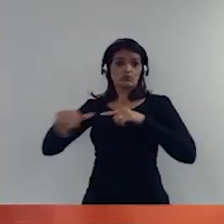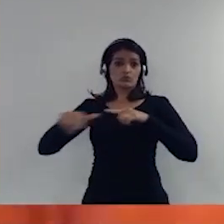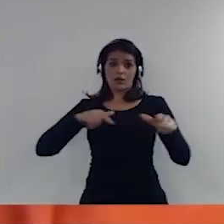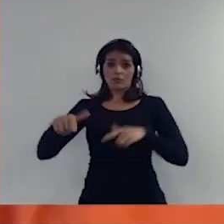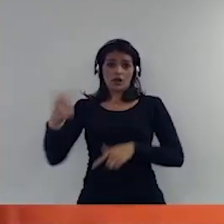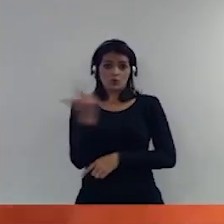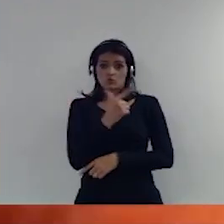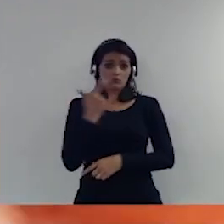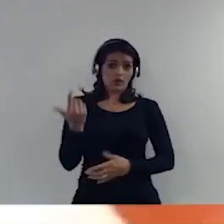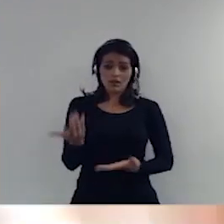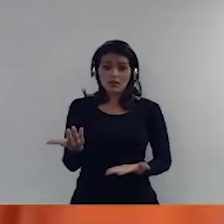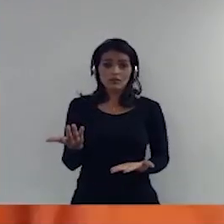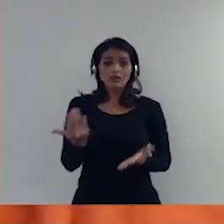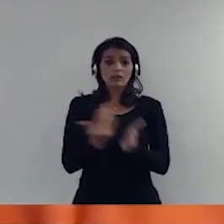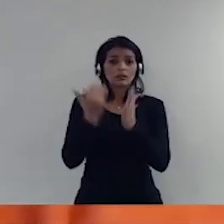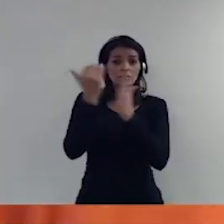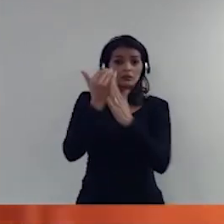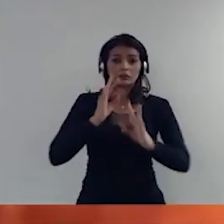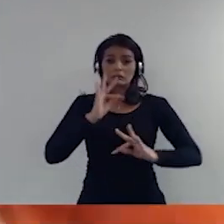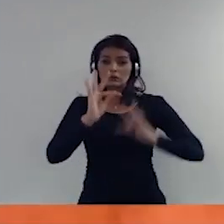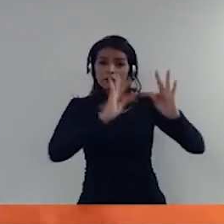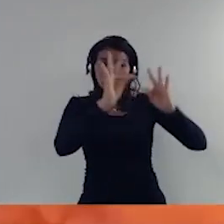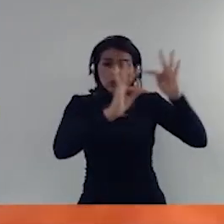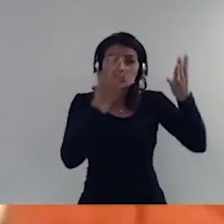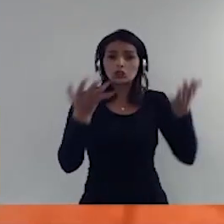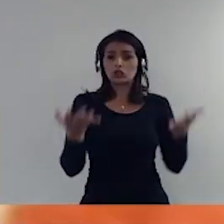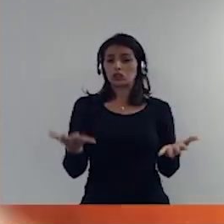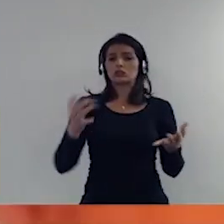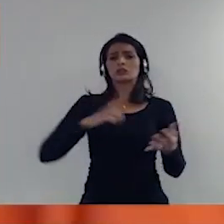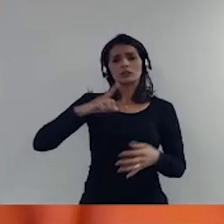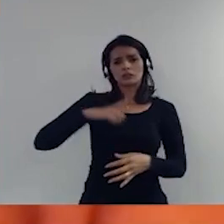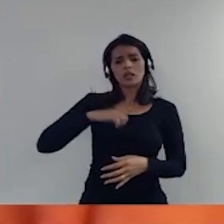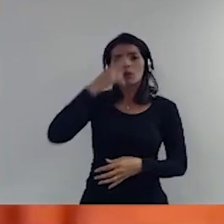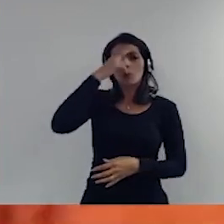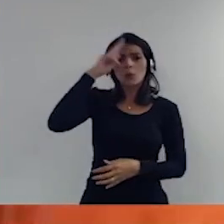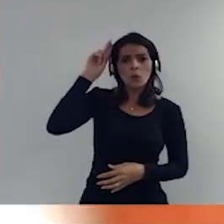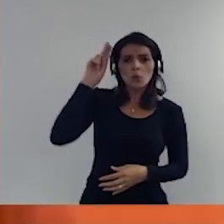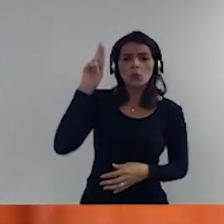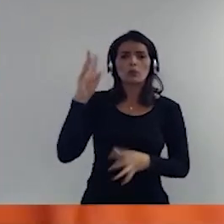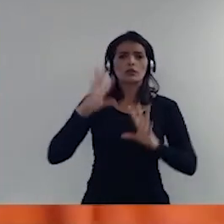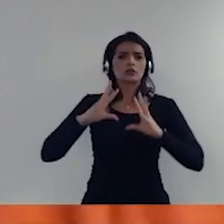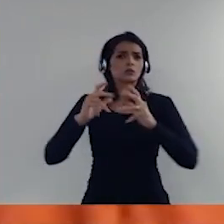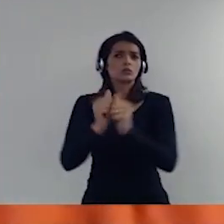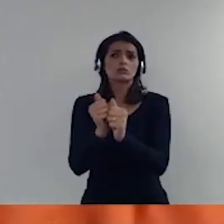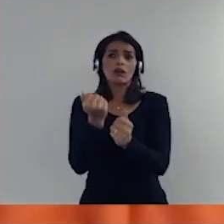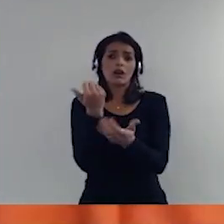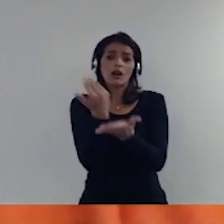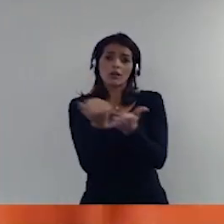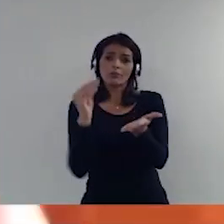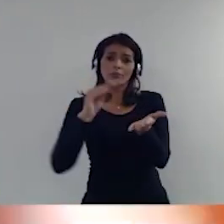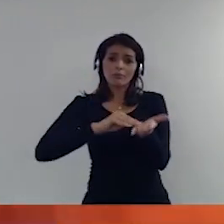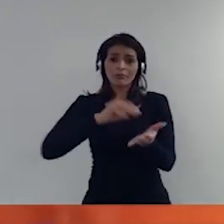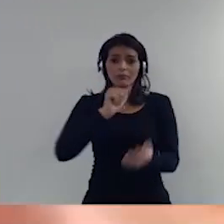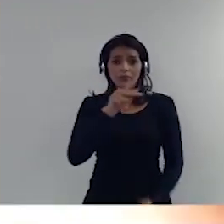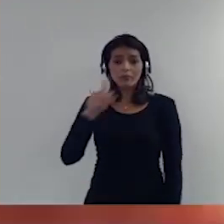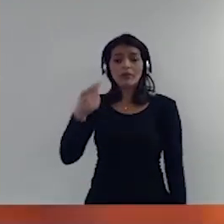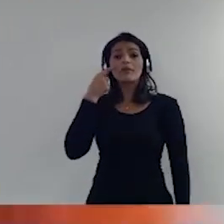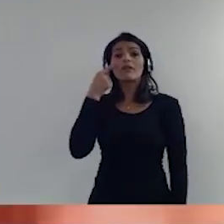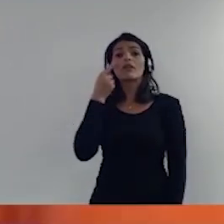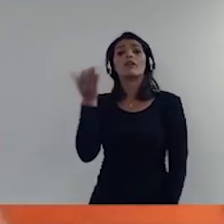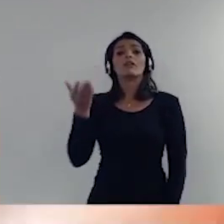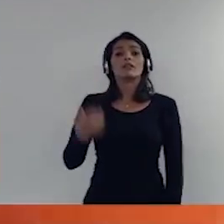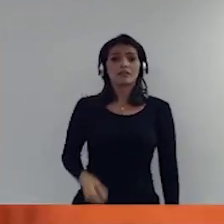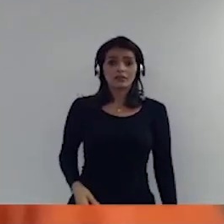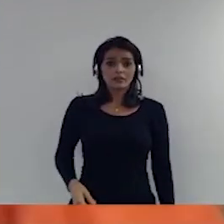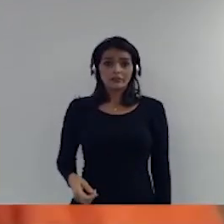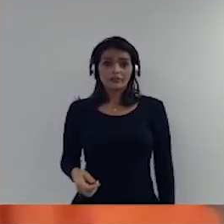de trabalho, com excesso de tecnologia, com a uberização, porque o que a gente tem visto muito... Olha aqui como é que nós